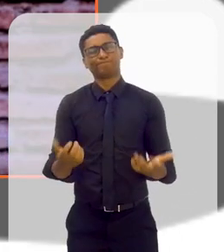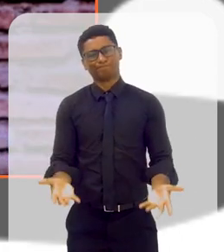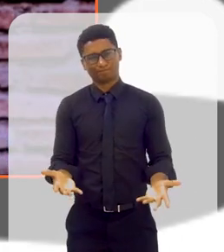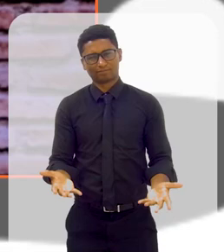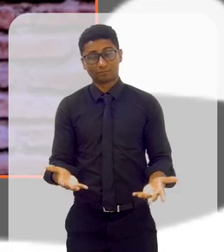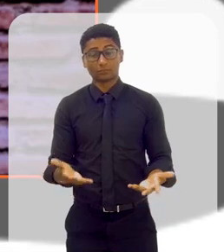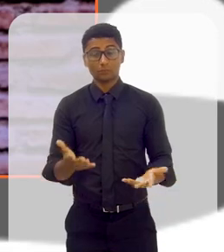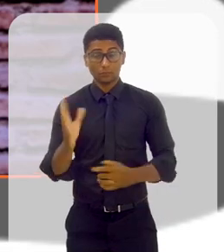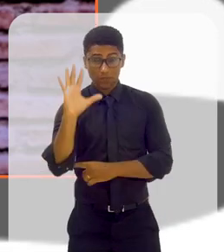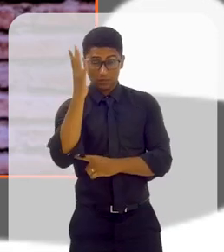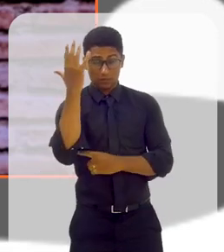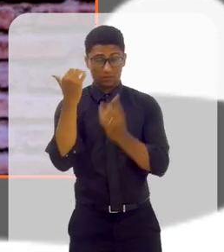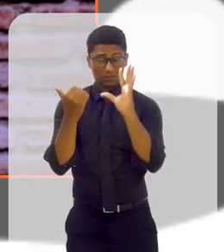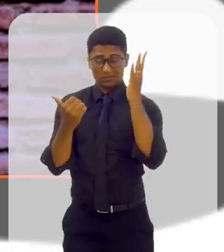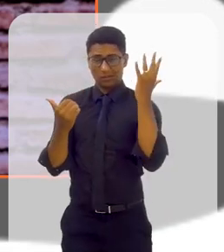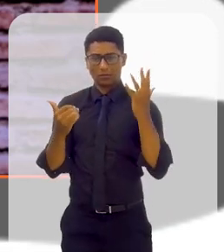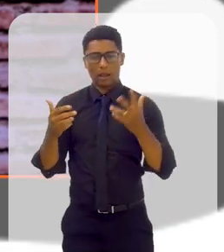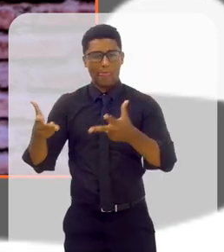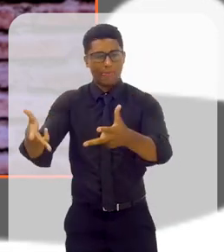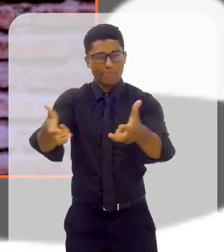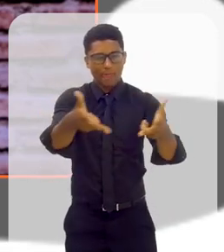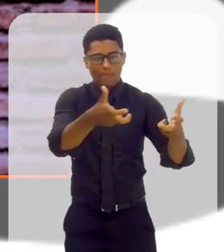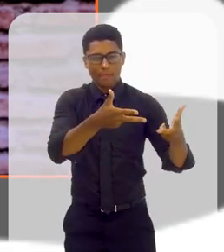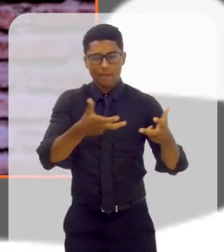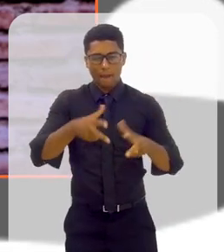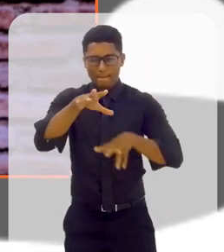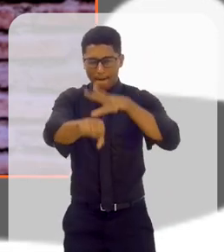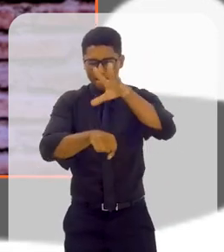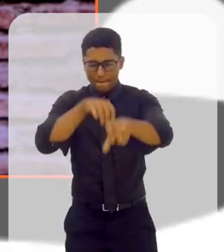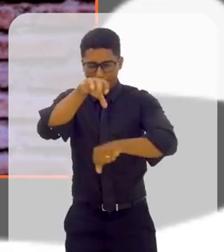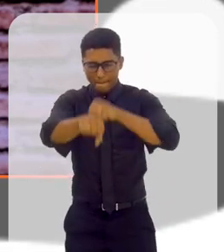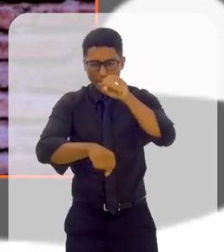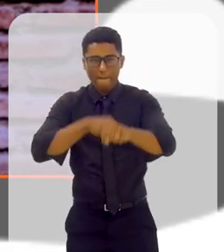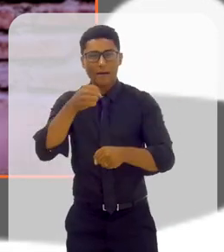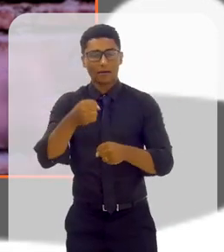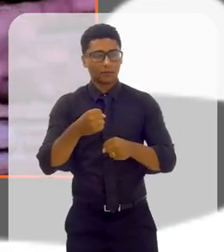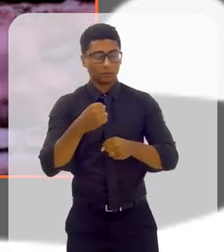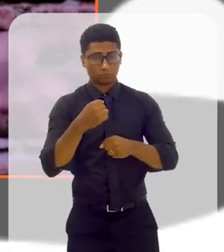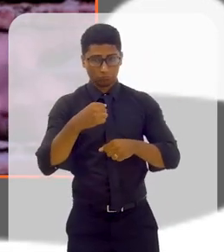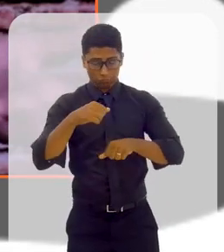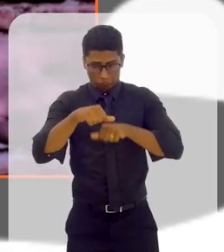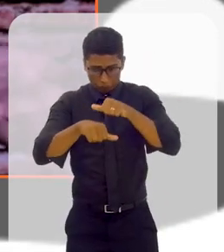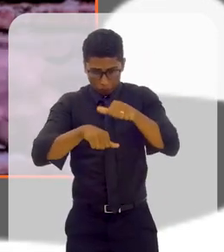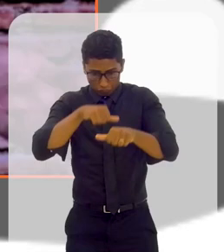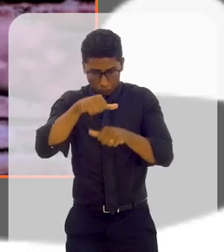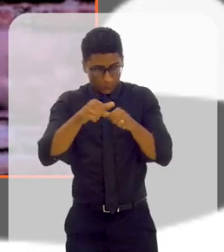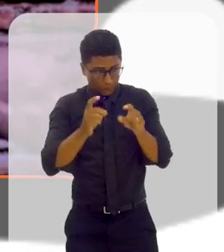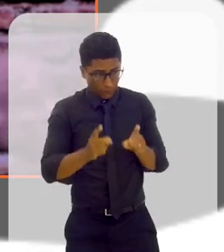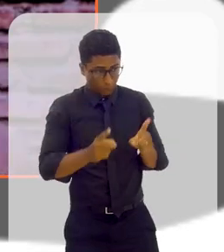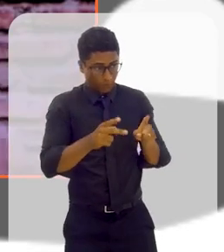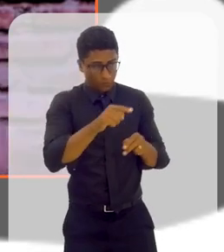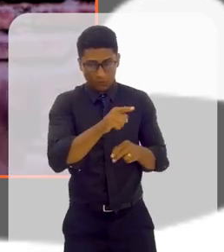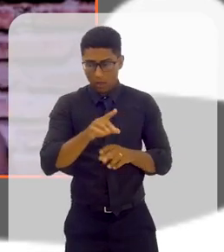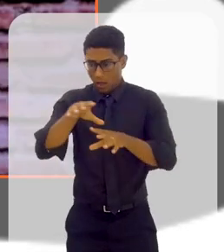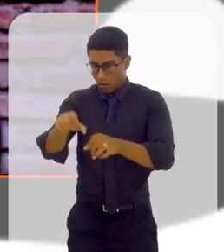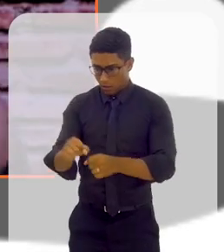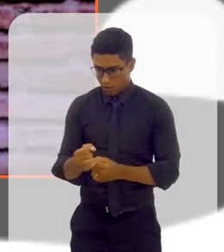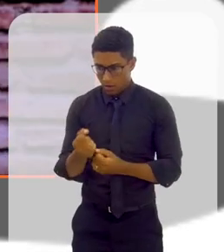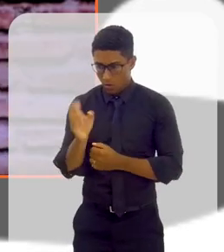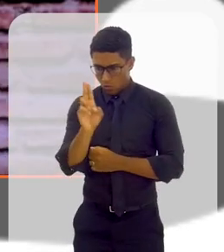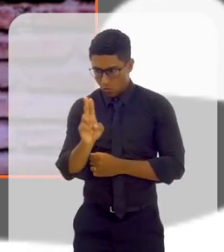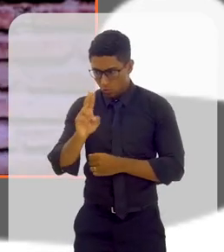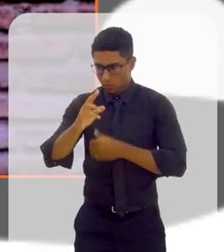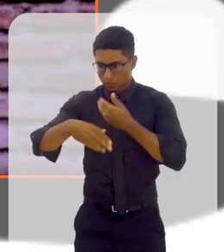descartar, mais eu gero demanda. Quanto mais eu gero demanda, mais eu impulsiono o motor da oferta. E assim eu